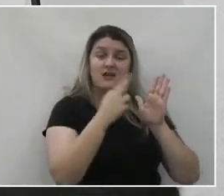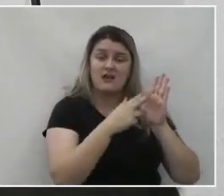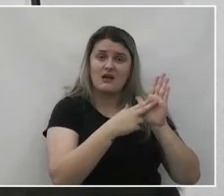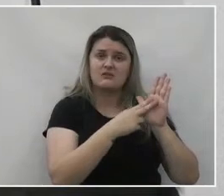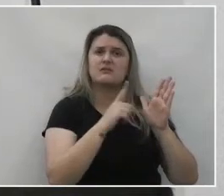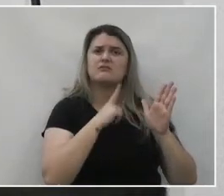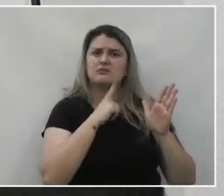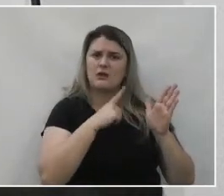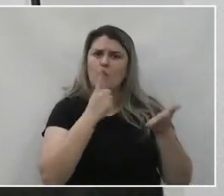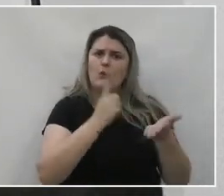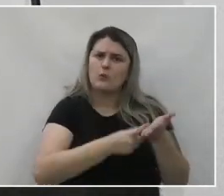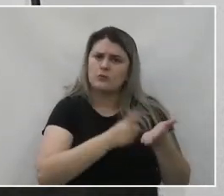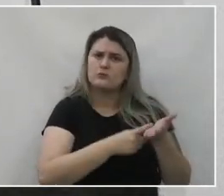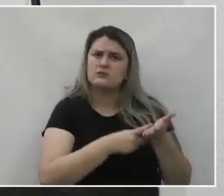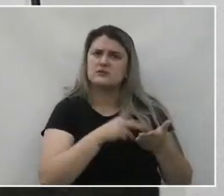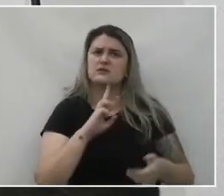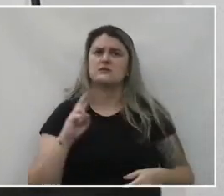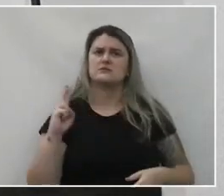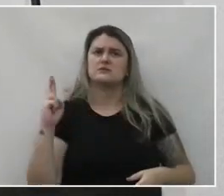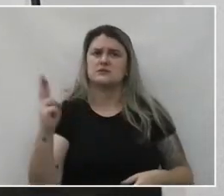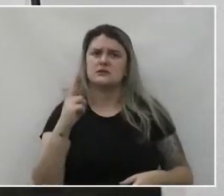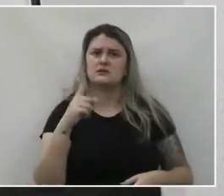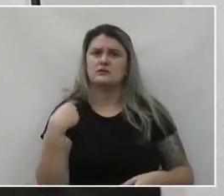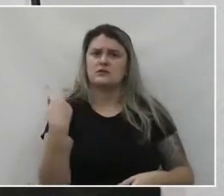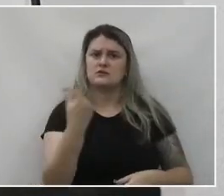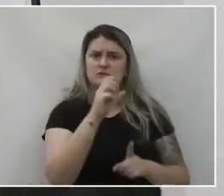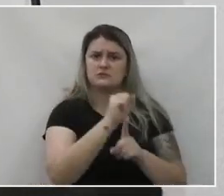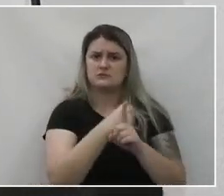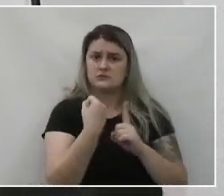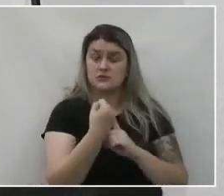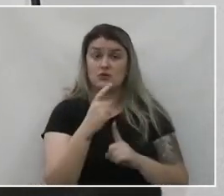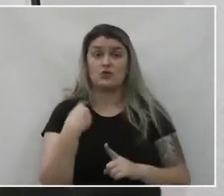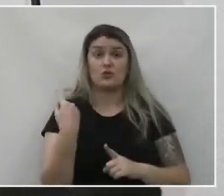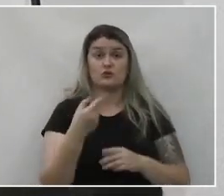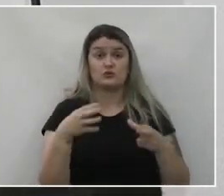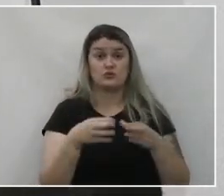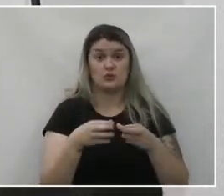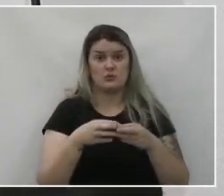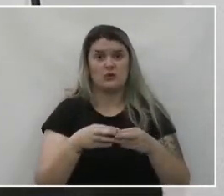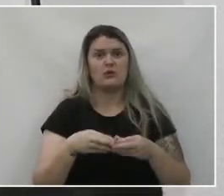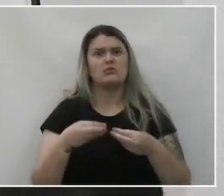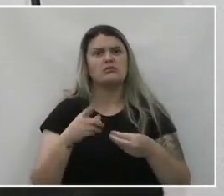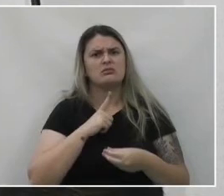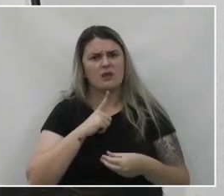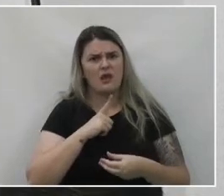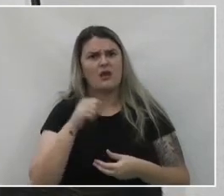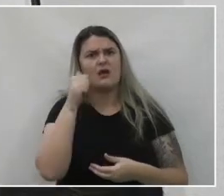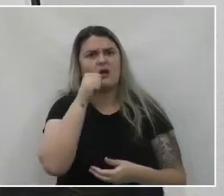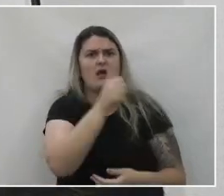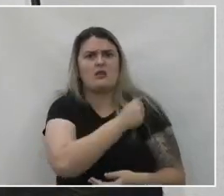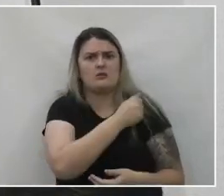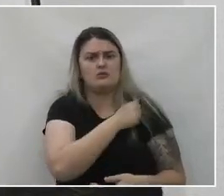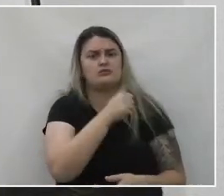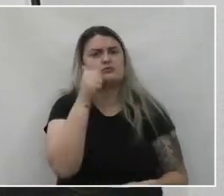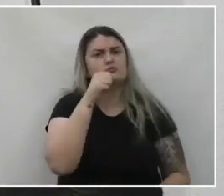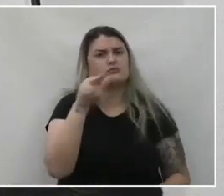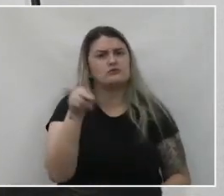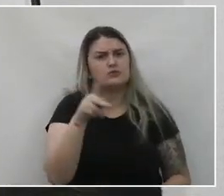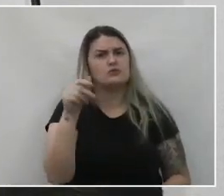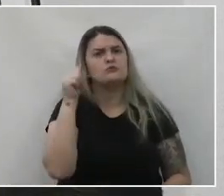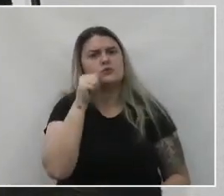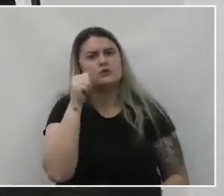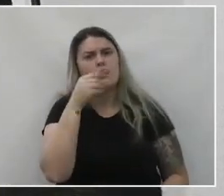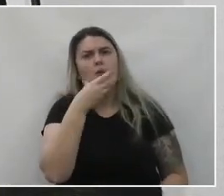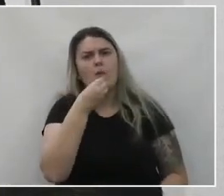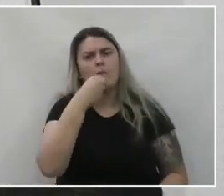compromisso de representação perante a sociedade. Nosso grupo integra alunas, professoras, mulheres e homens